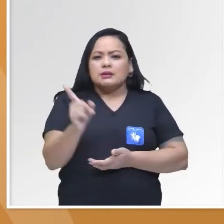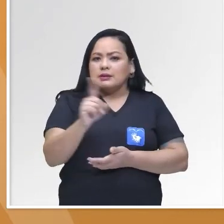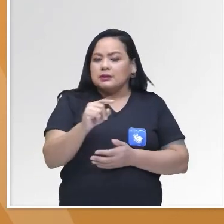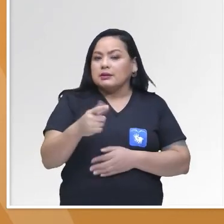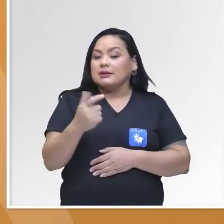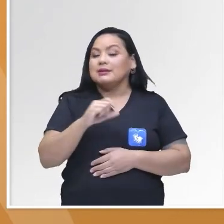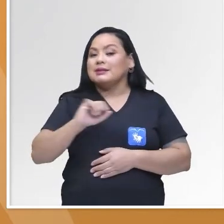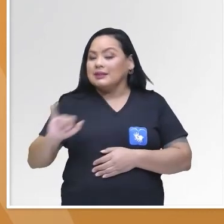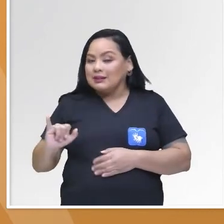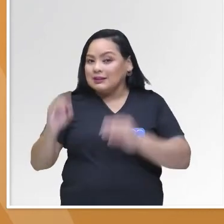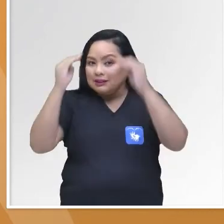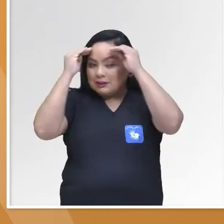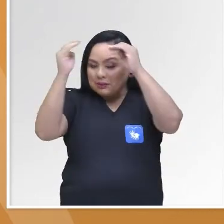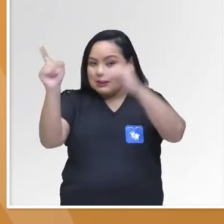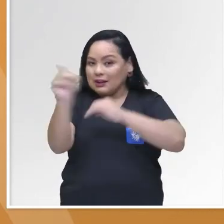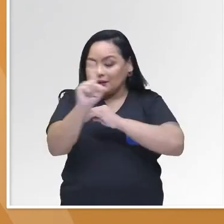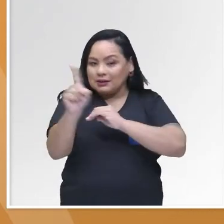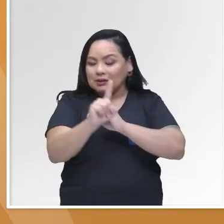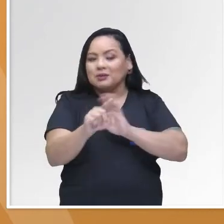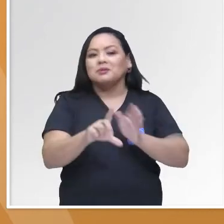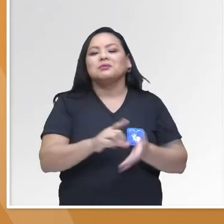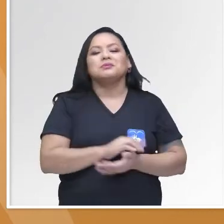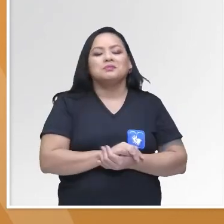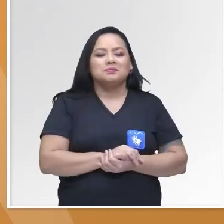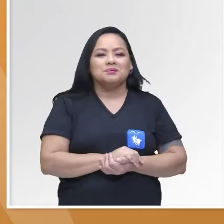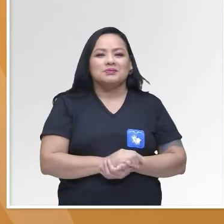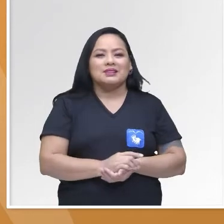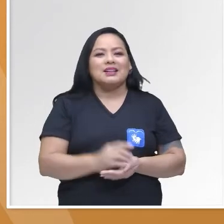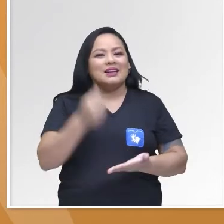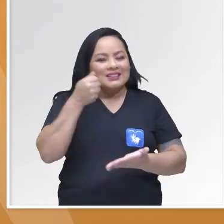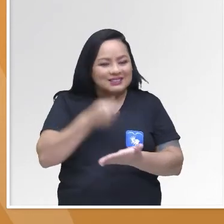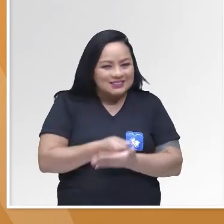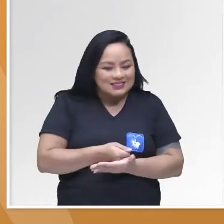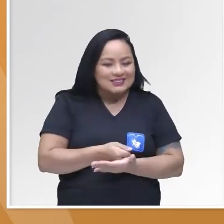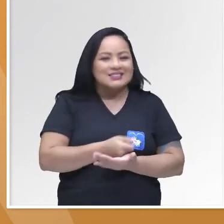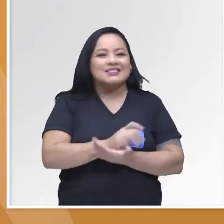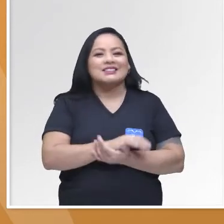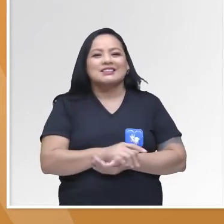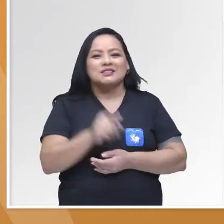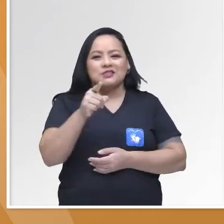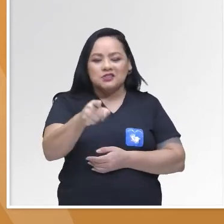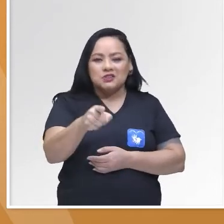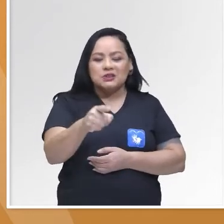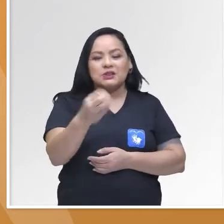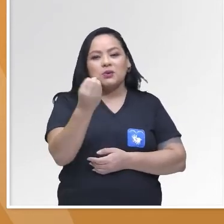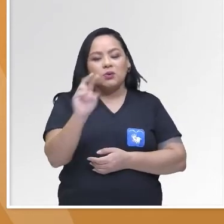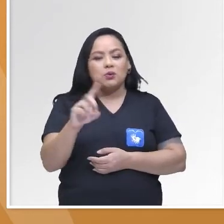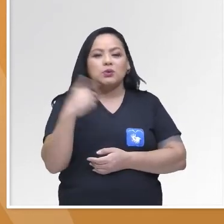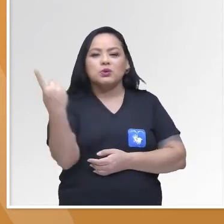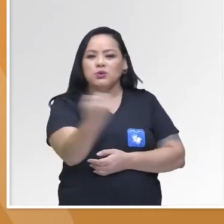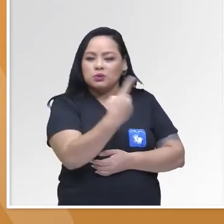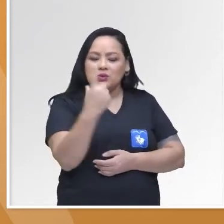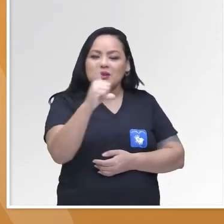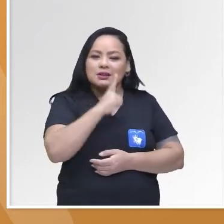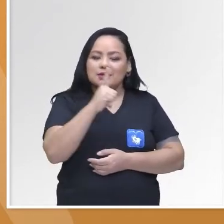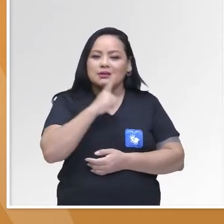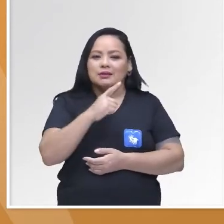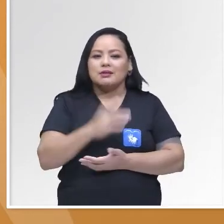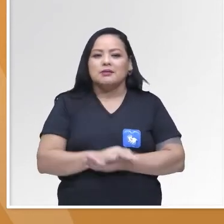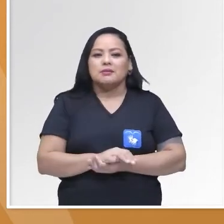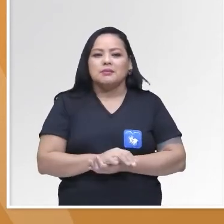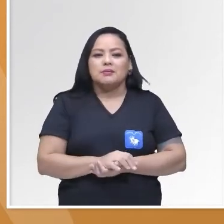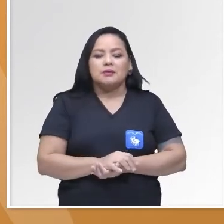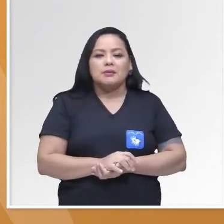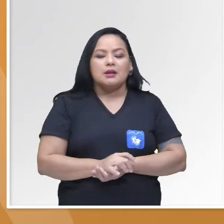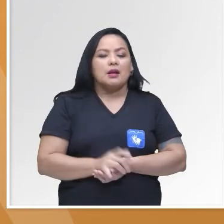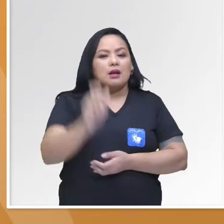bem, se você não cumprir os deveres que você ou que nós possuímos, o